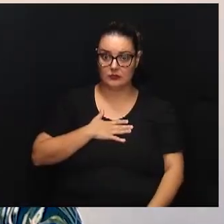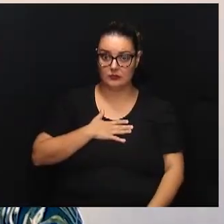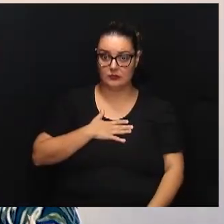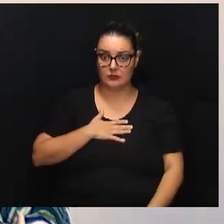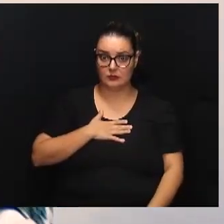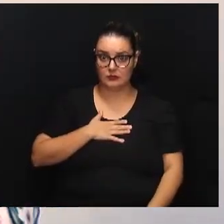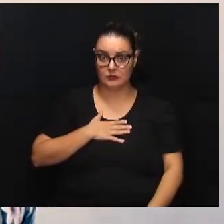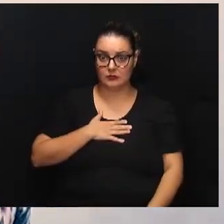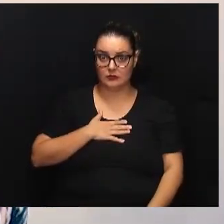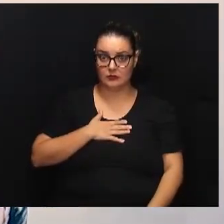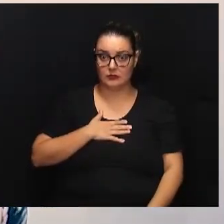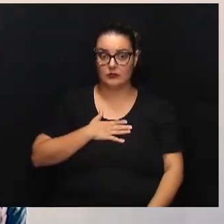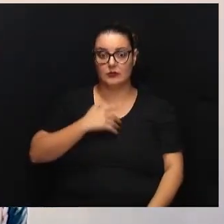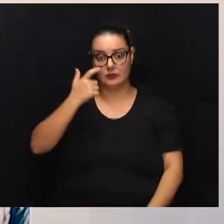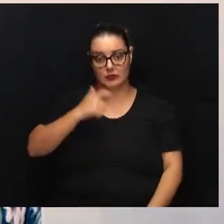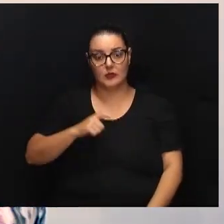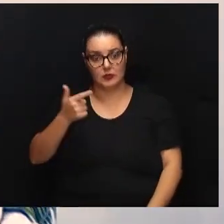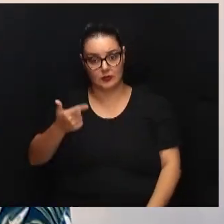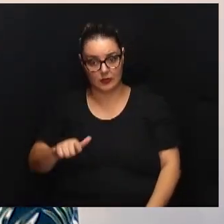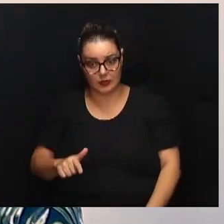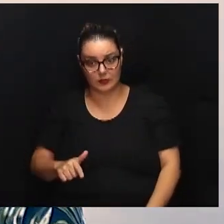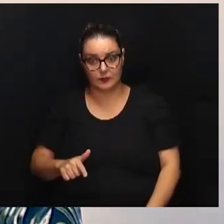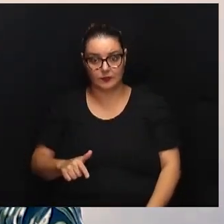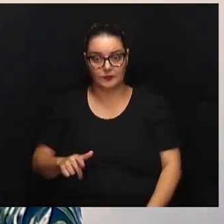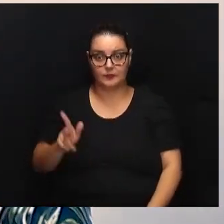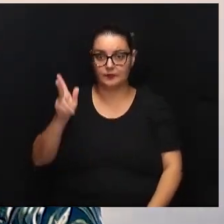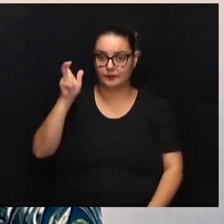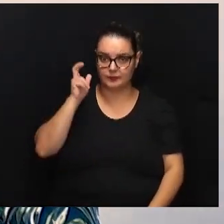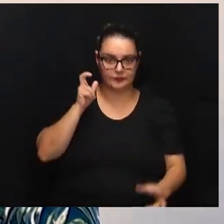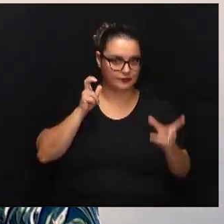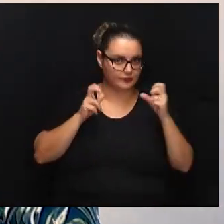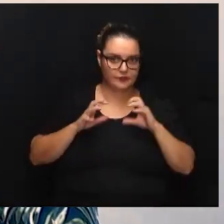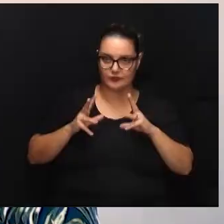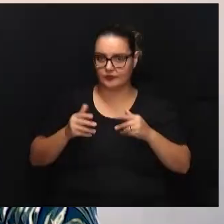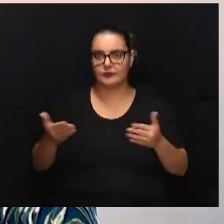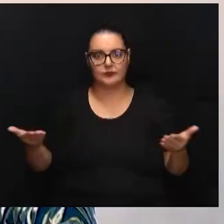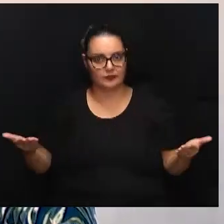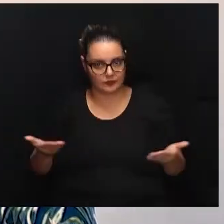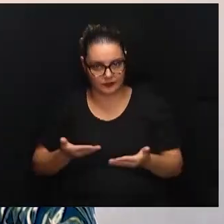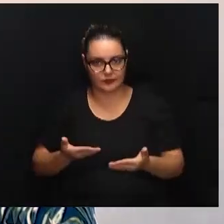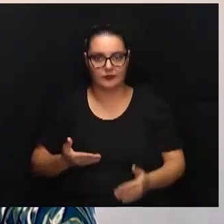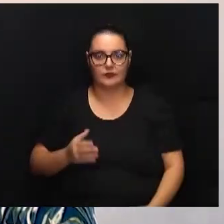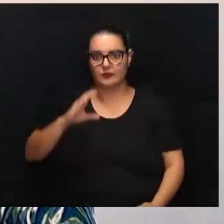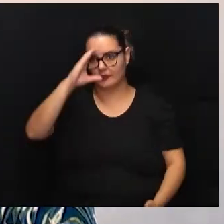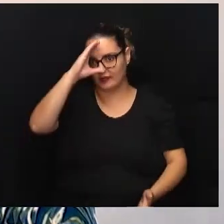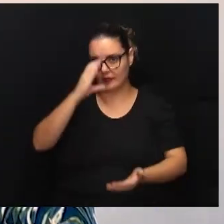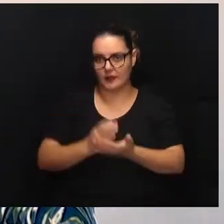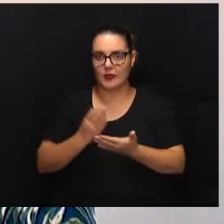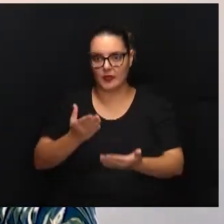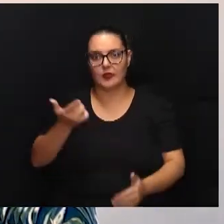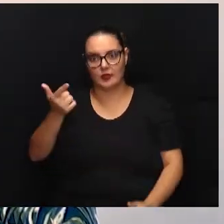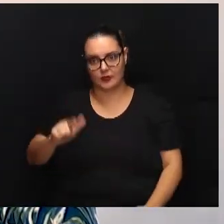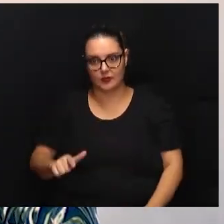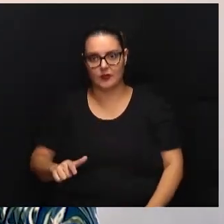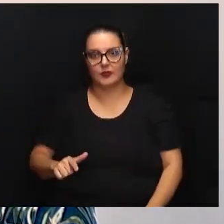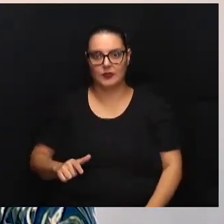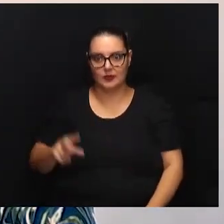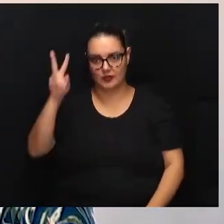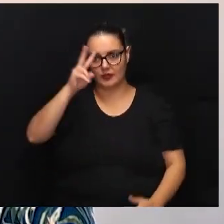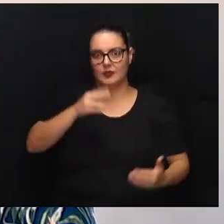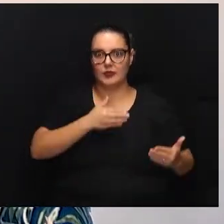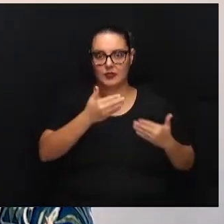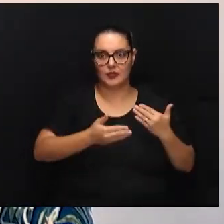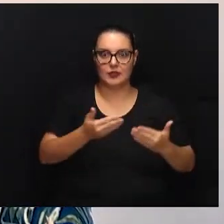Eu escutei de todas elas, eu confio em você para continuar contando essa história, e junto comigo a gente